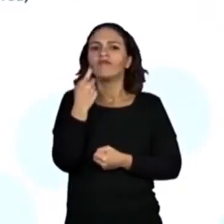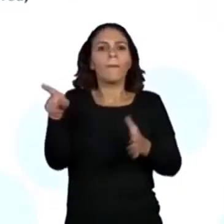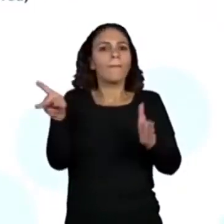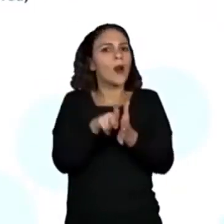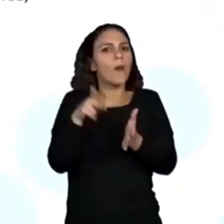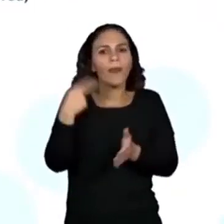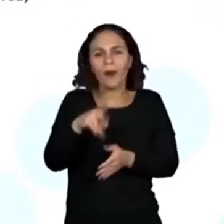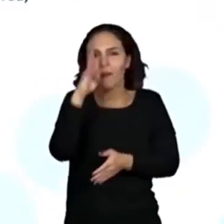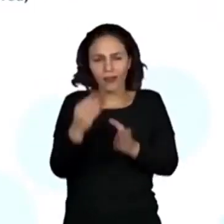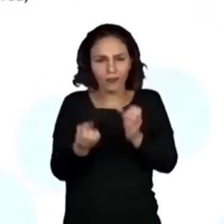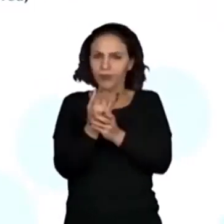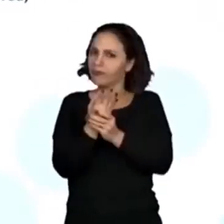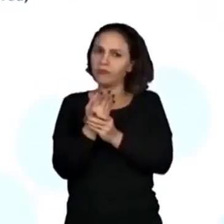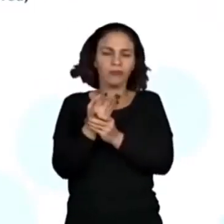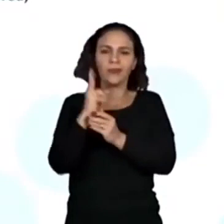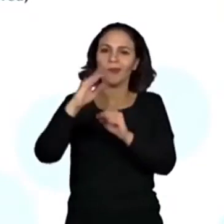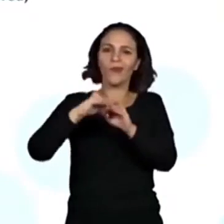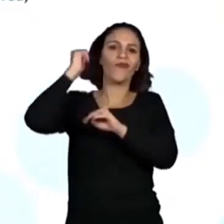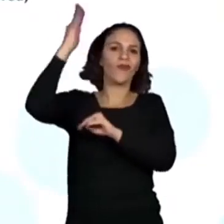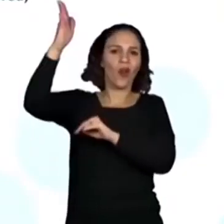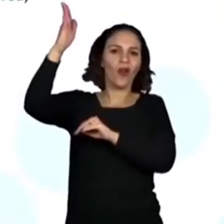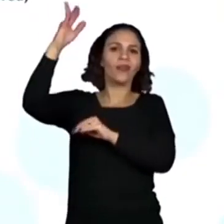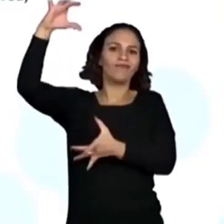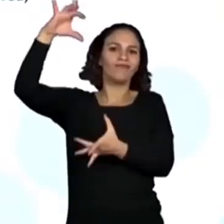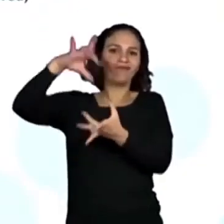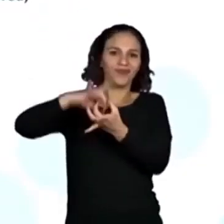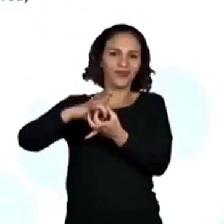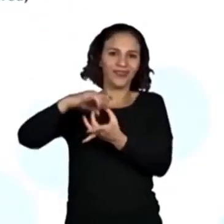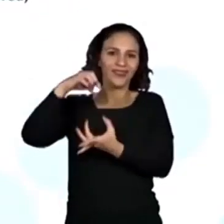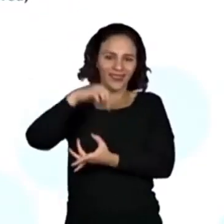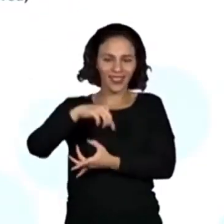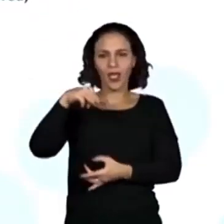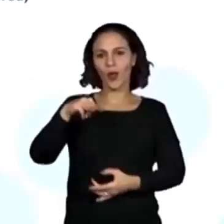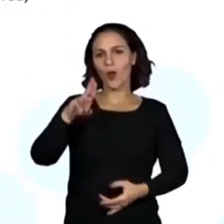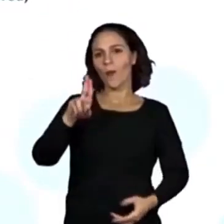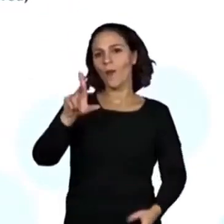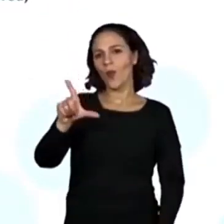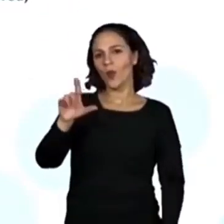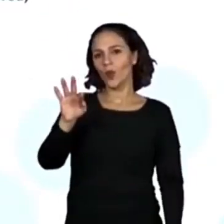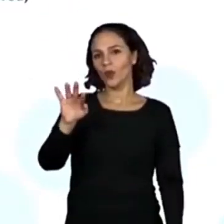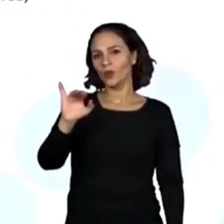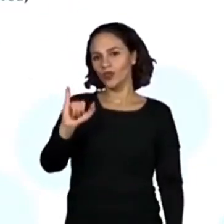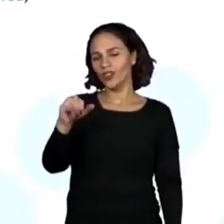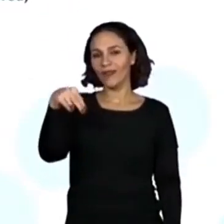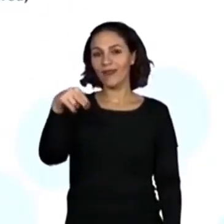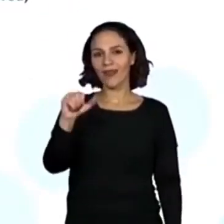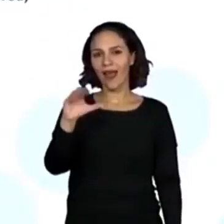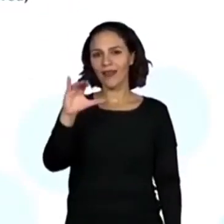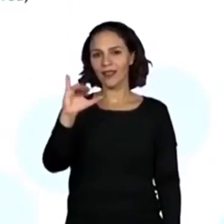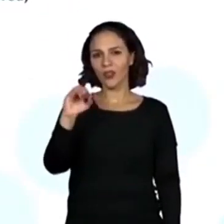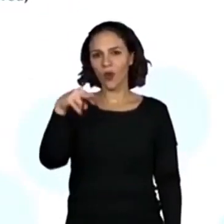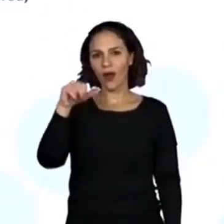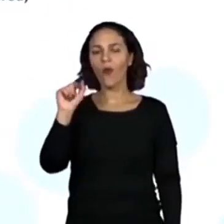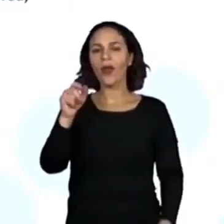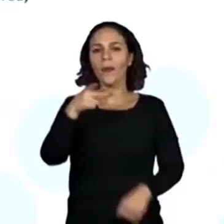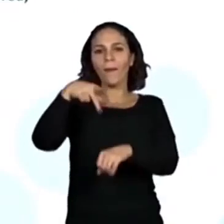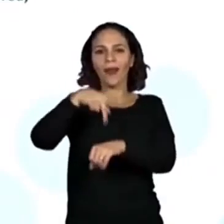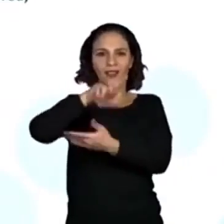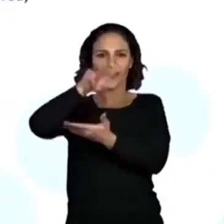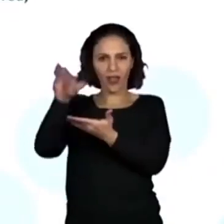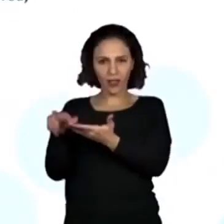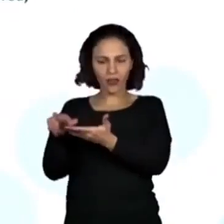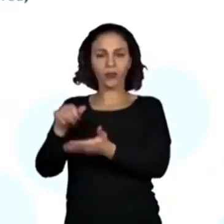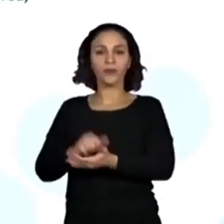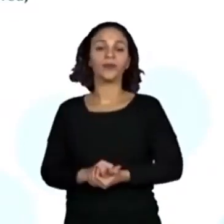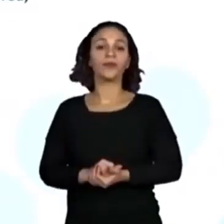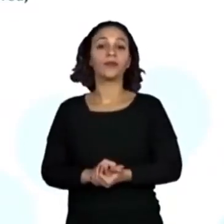automobilística própria, todas as nossas indústrias instaladas aqui são multinacionais. Outra